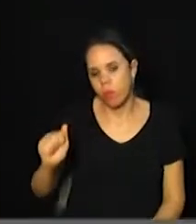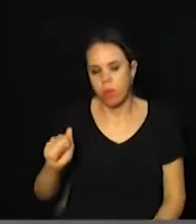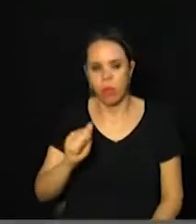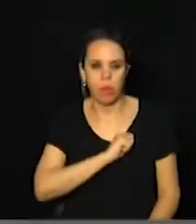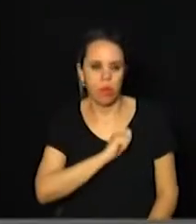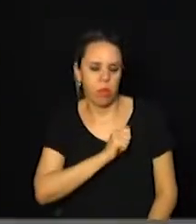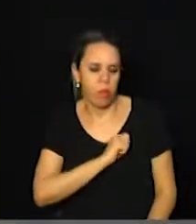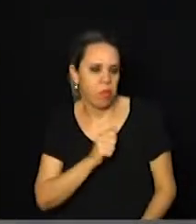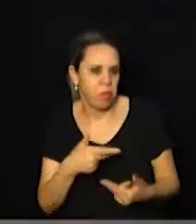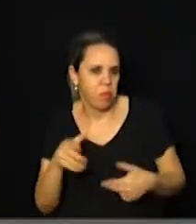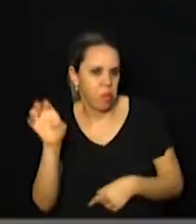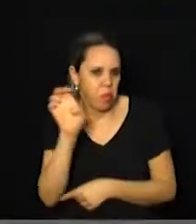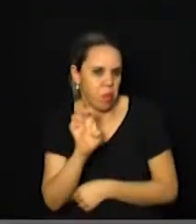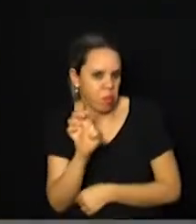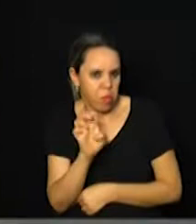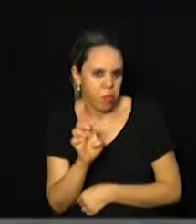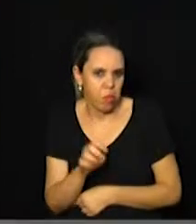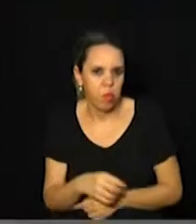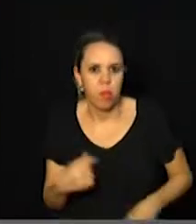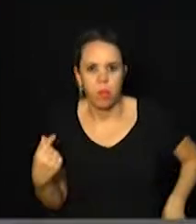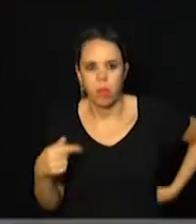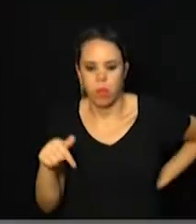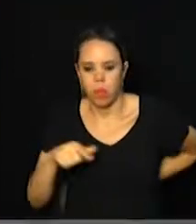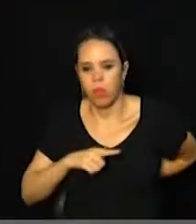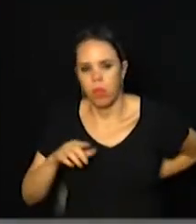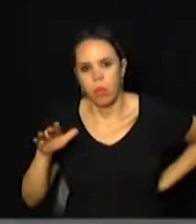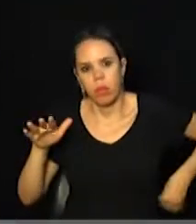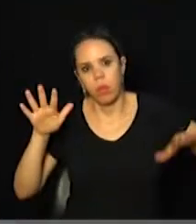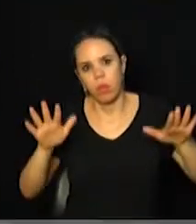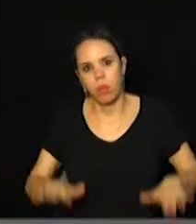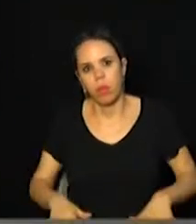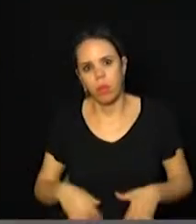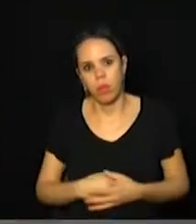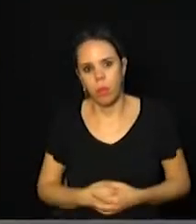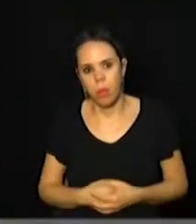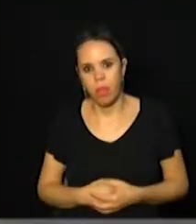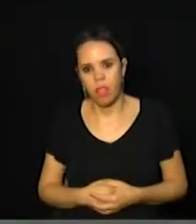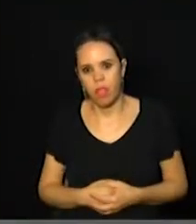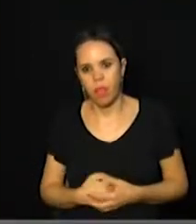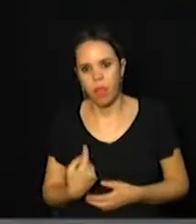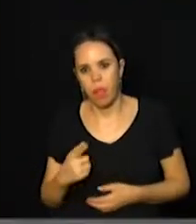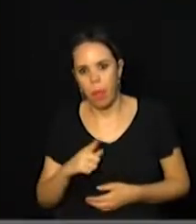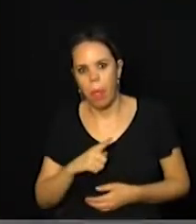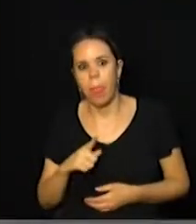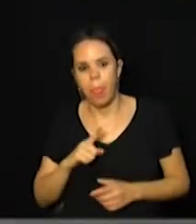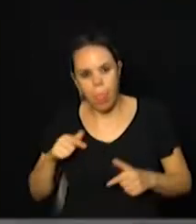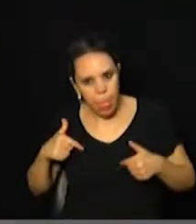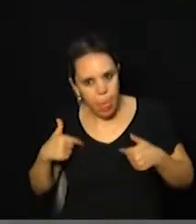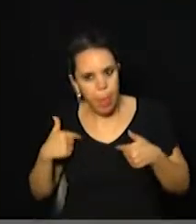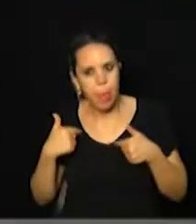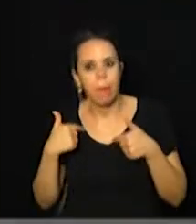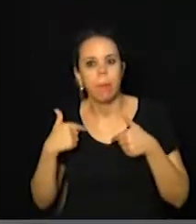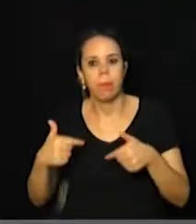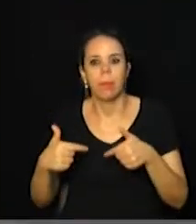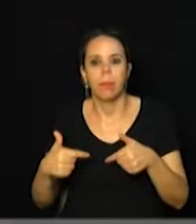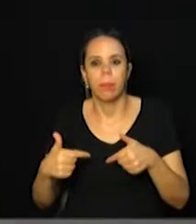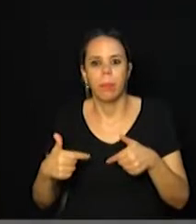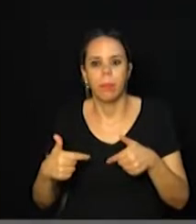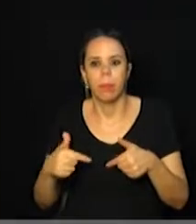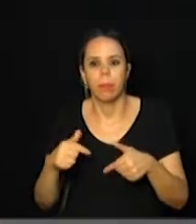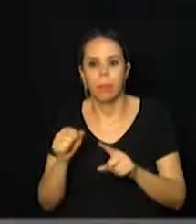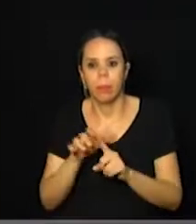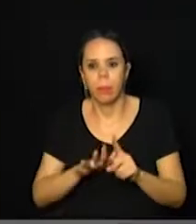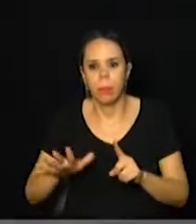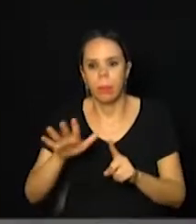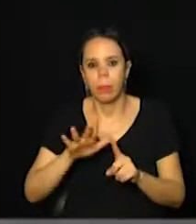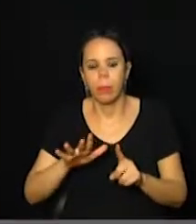o Canadá a Europa e os nossos tem que ficar aqui então nós temos que reagir e a sociedade